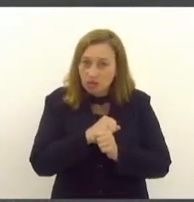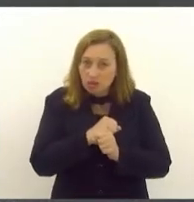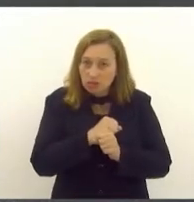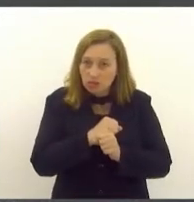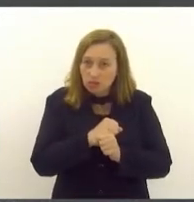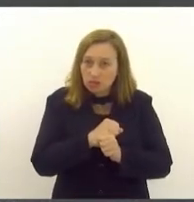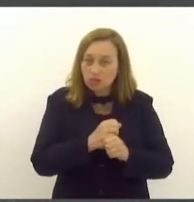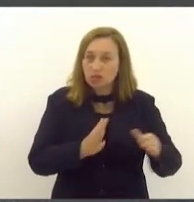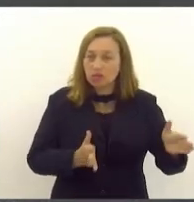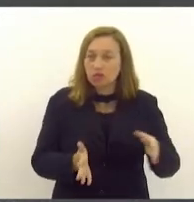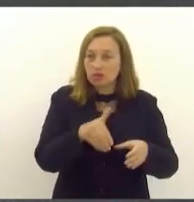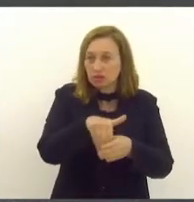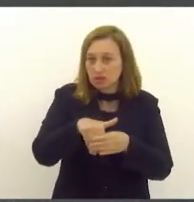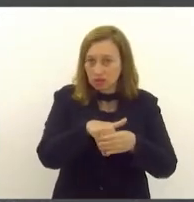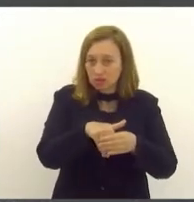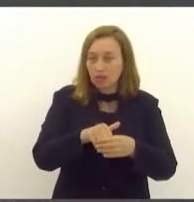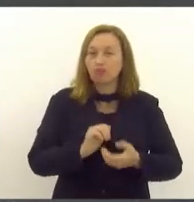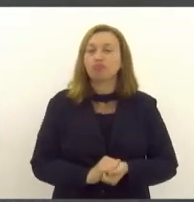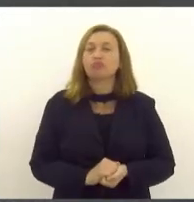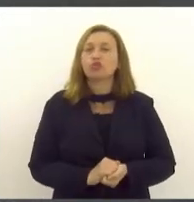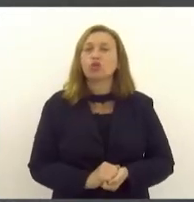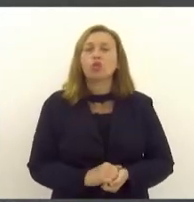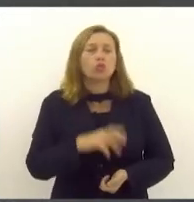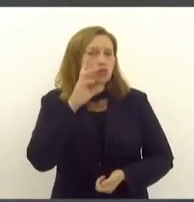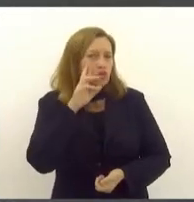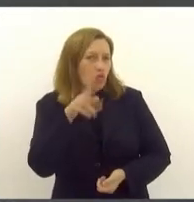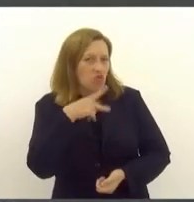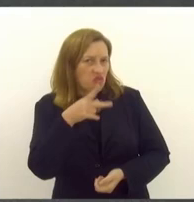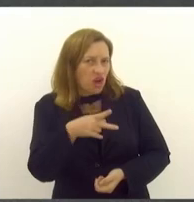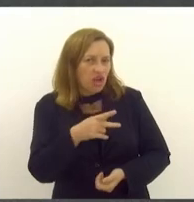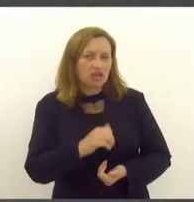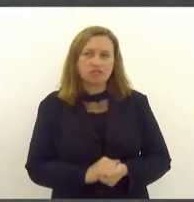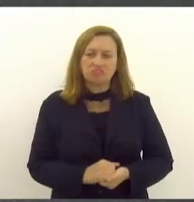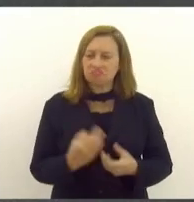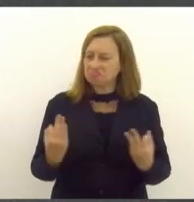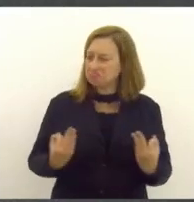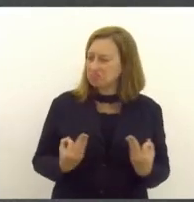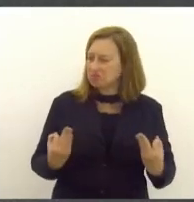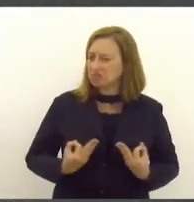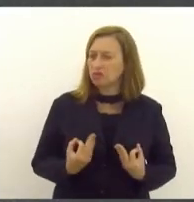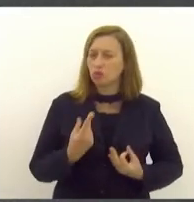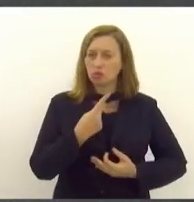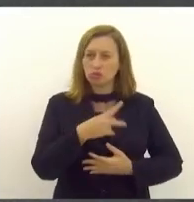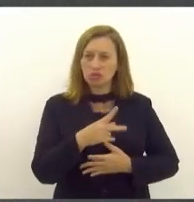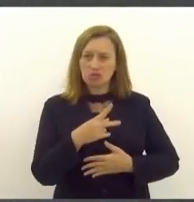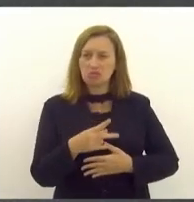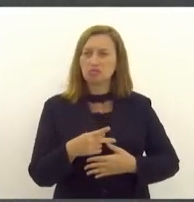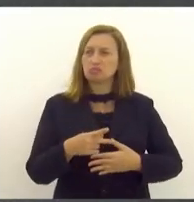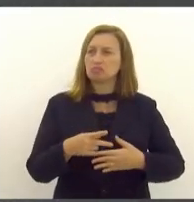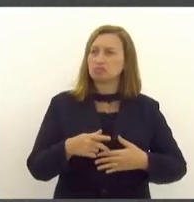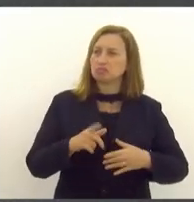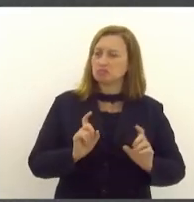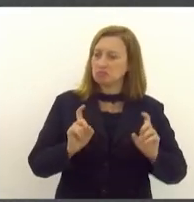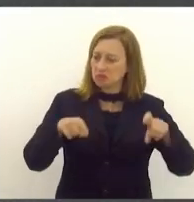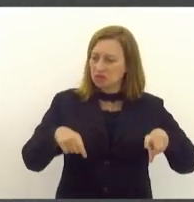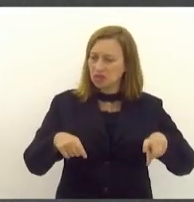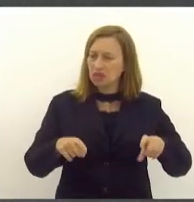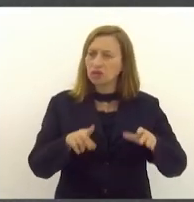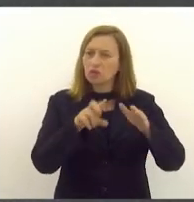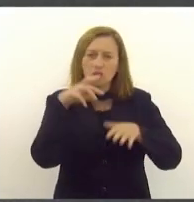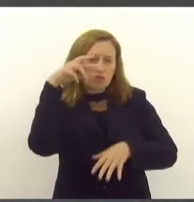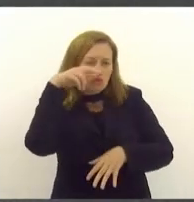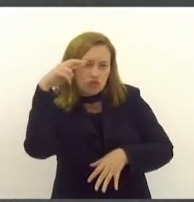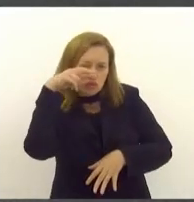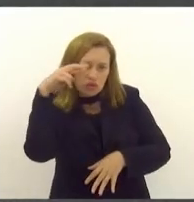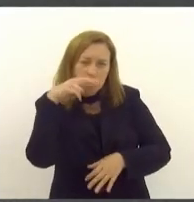das eleições e o que vossa excelência faz com brilhantismo o seu mandato quer marcado por uma fiscalização